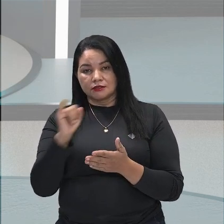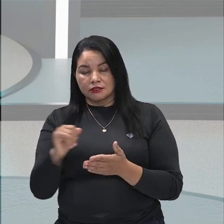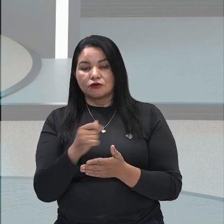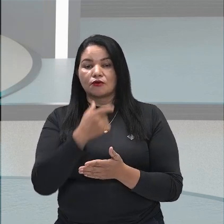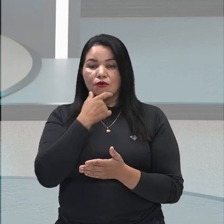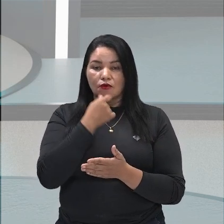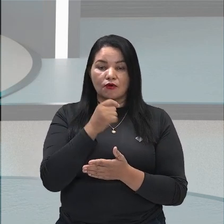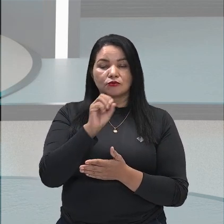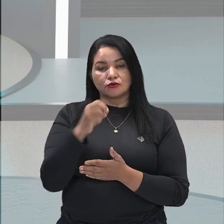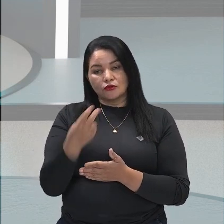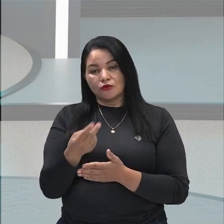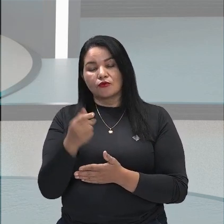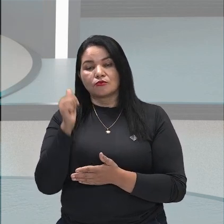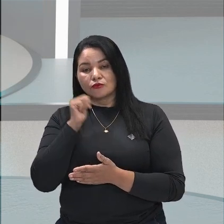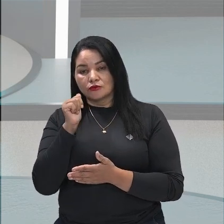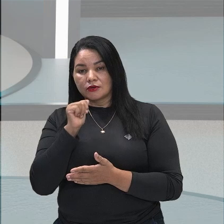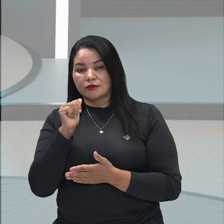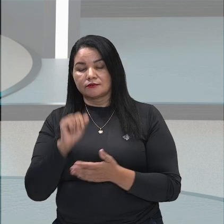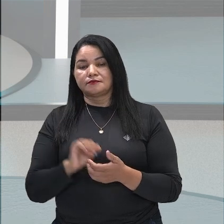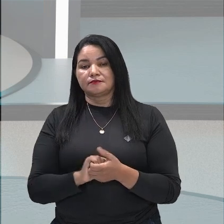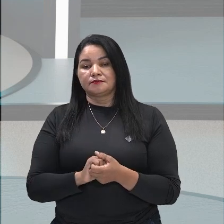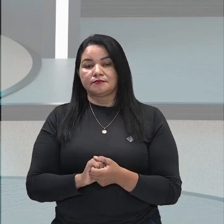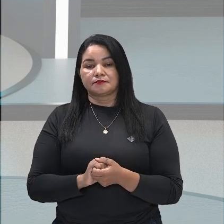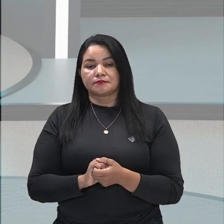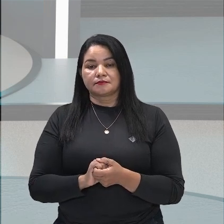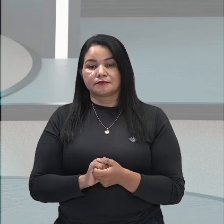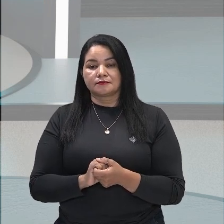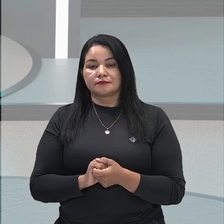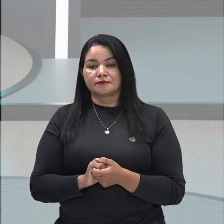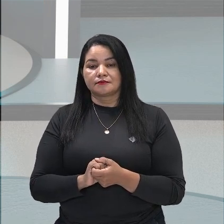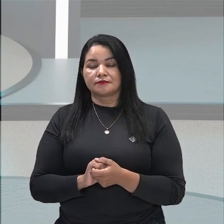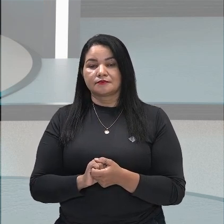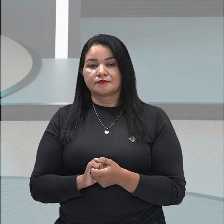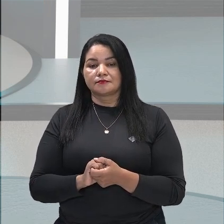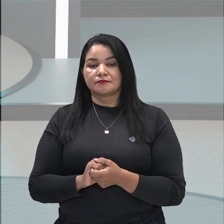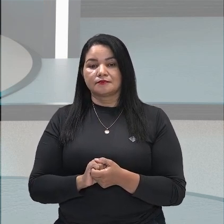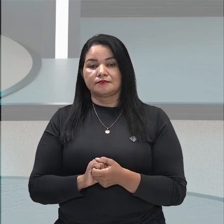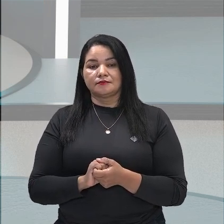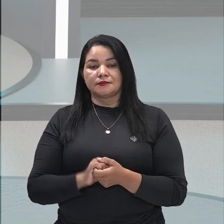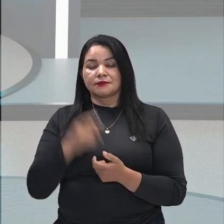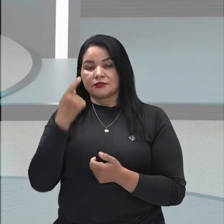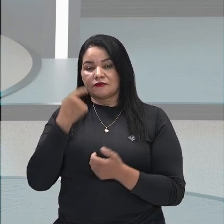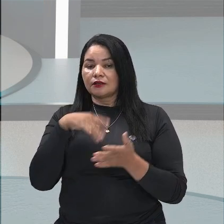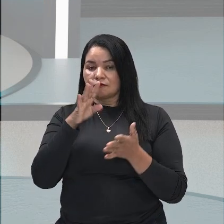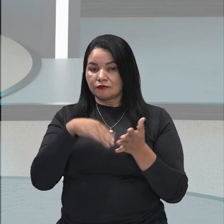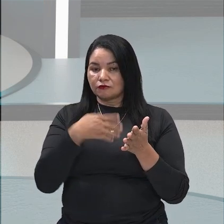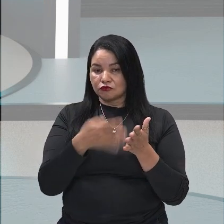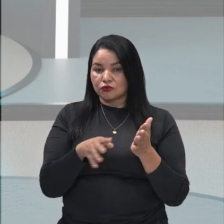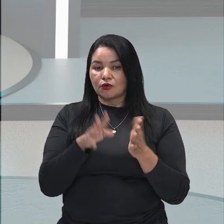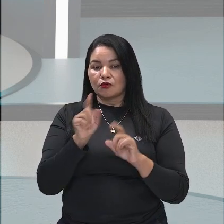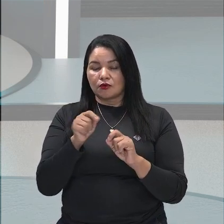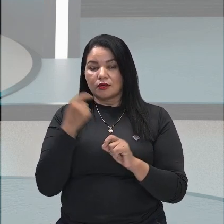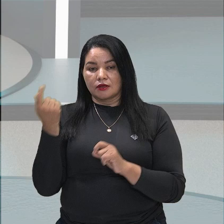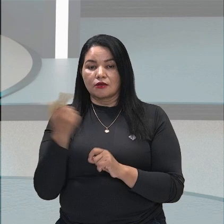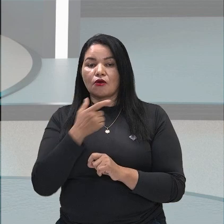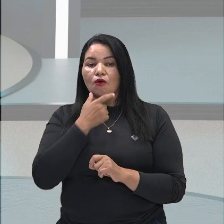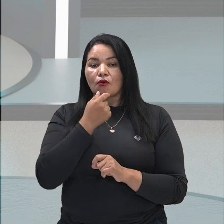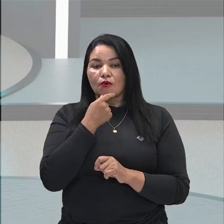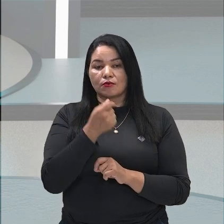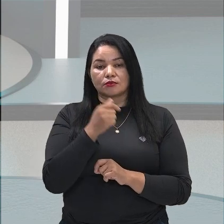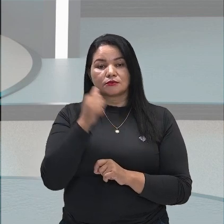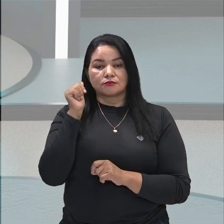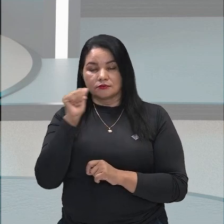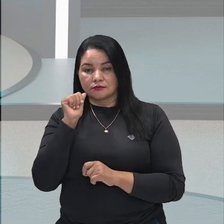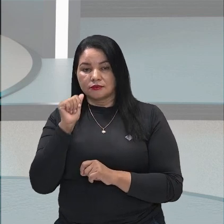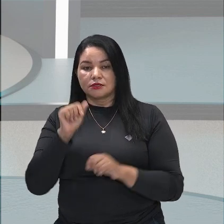outra muito distinta para a feminina. Vamos ver. Observe que masculino e feminino são